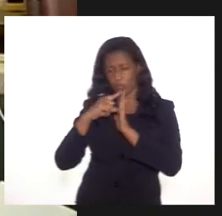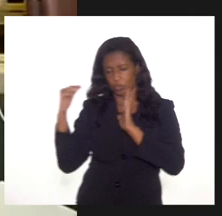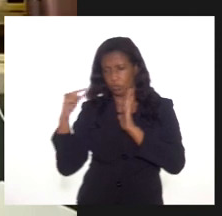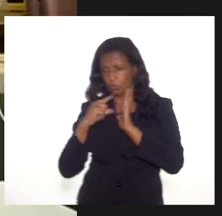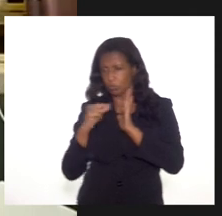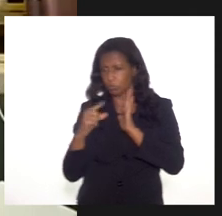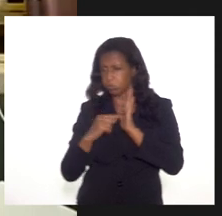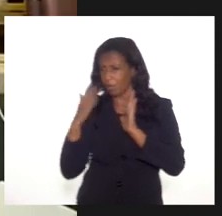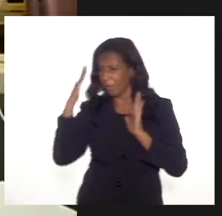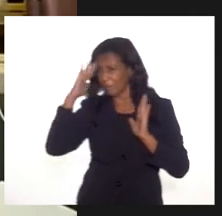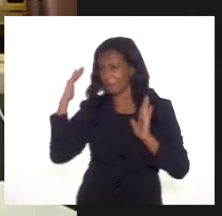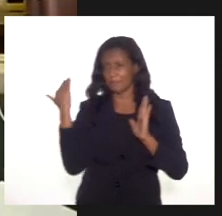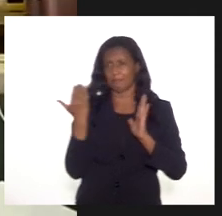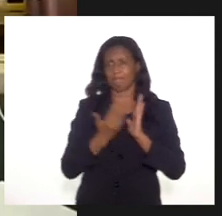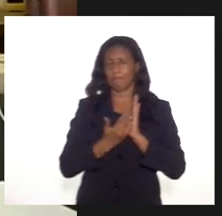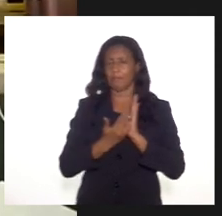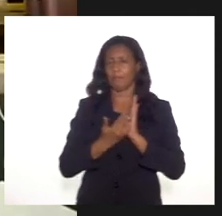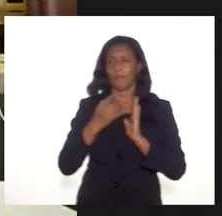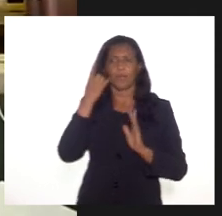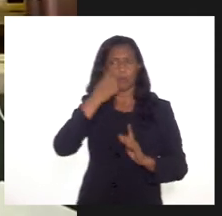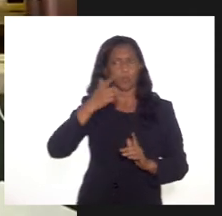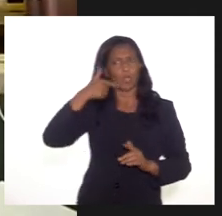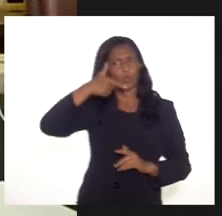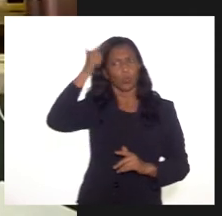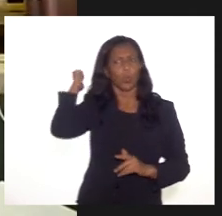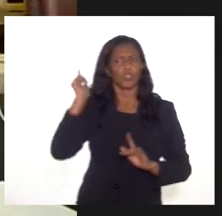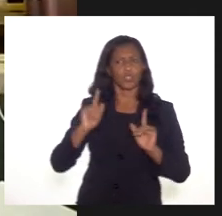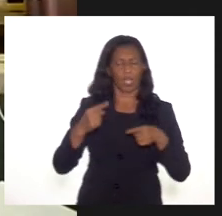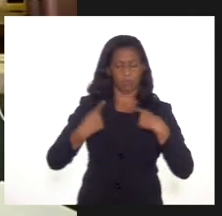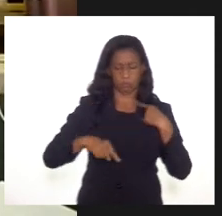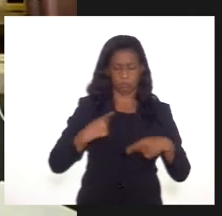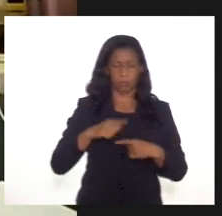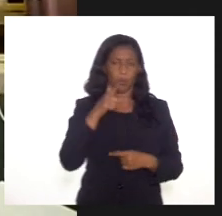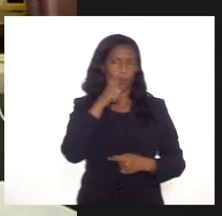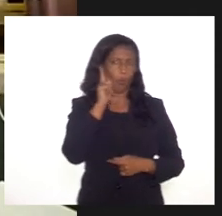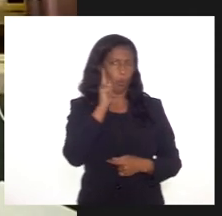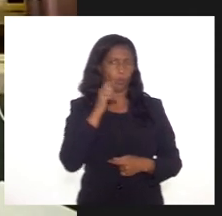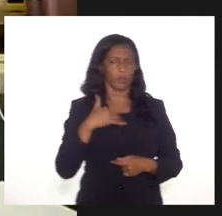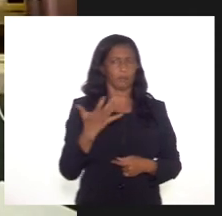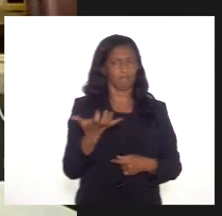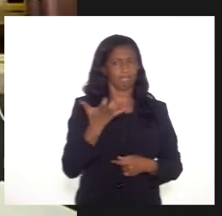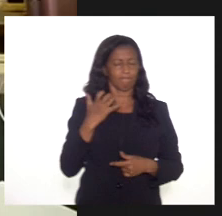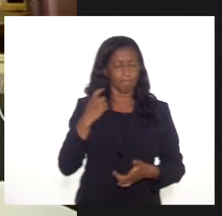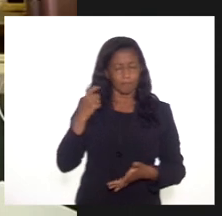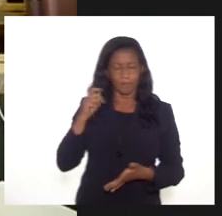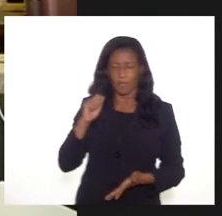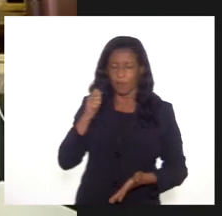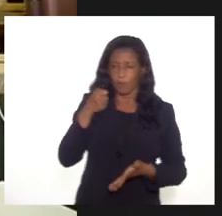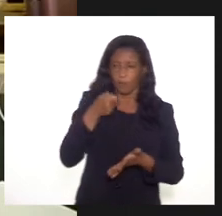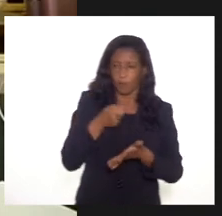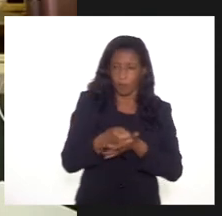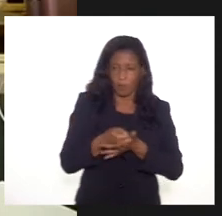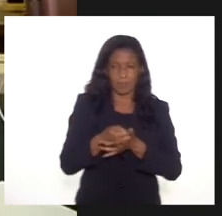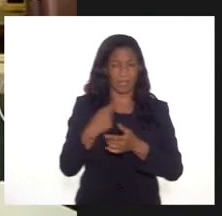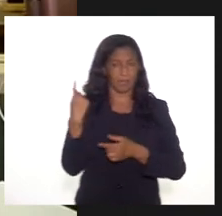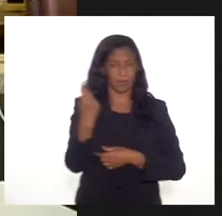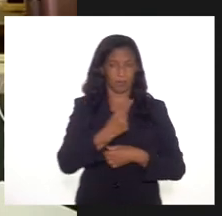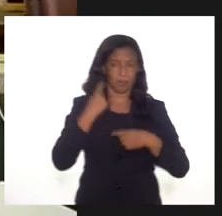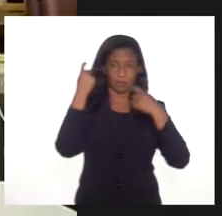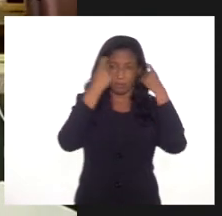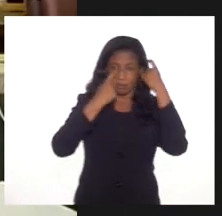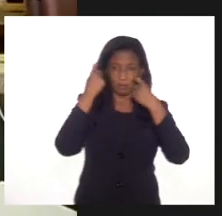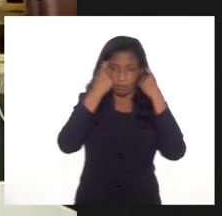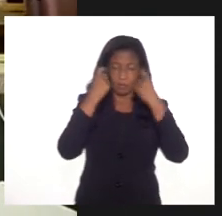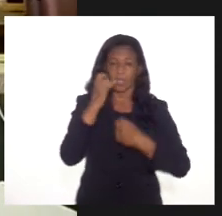acho central. O deputado Luiz Paulo já discutiu aqui ontem, mas quero reforçar a nossa preocupação,